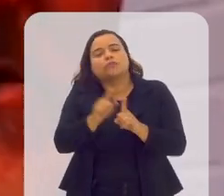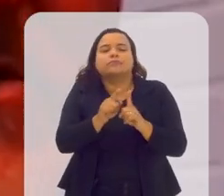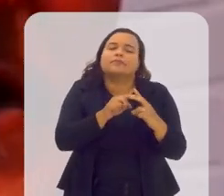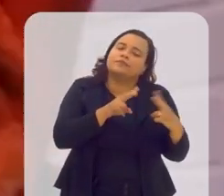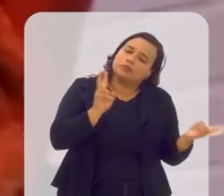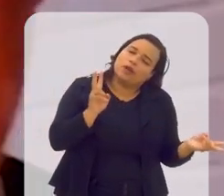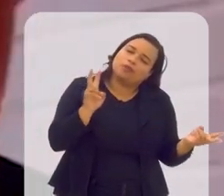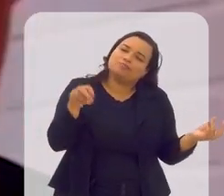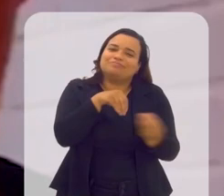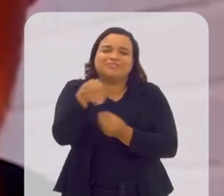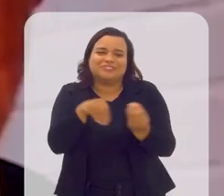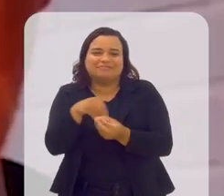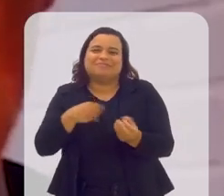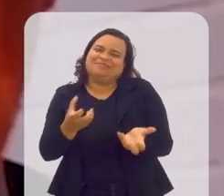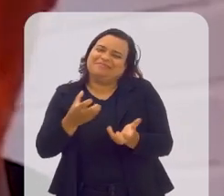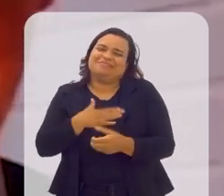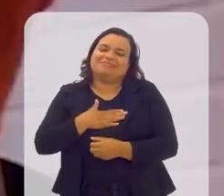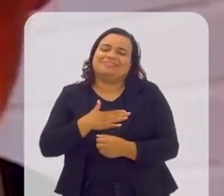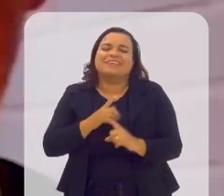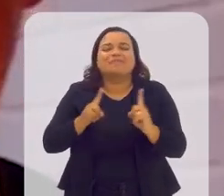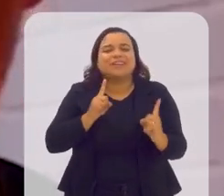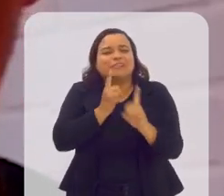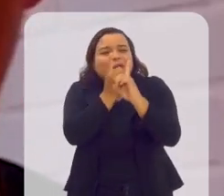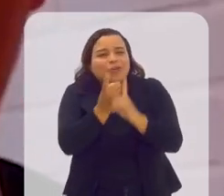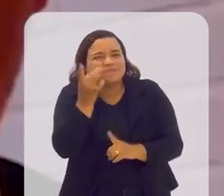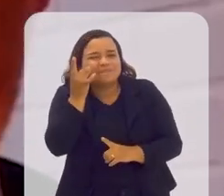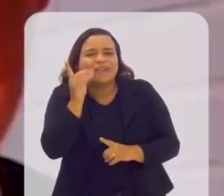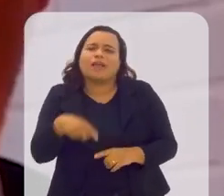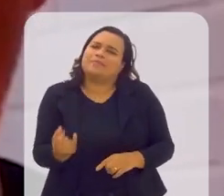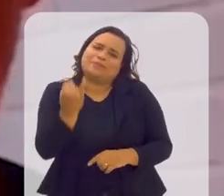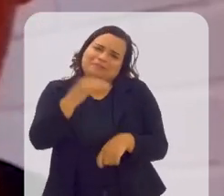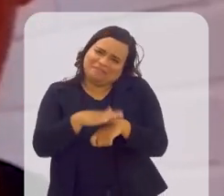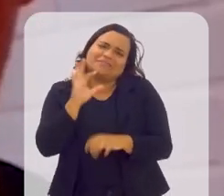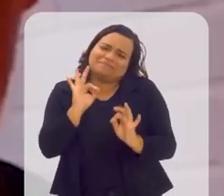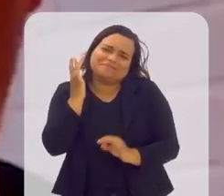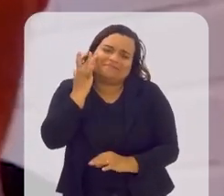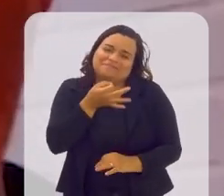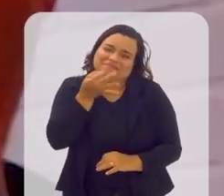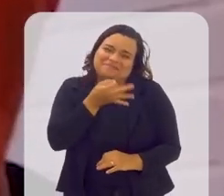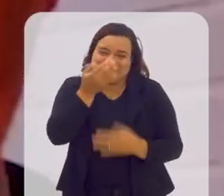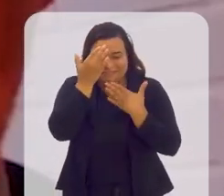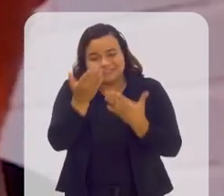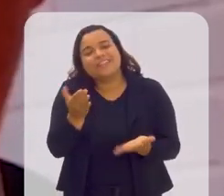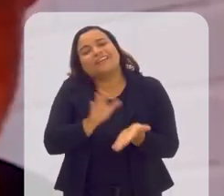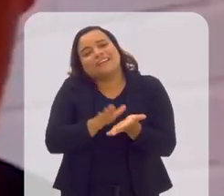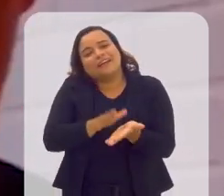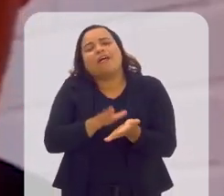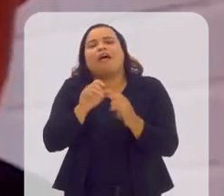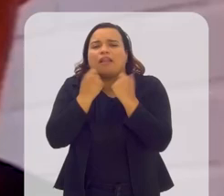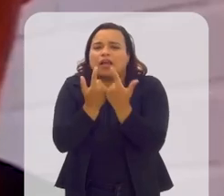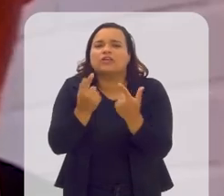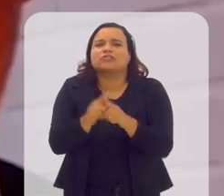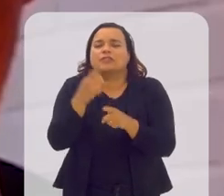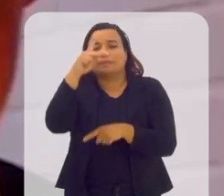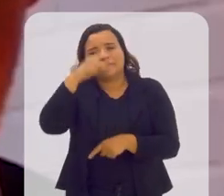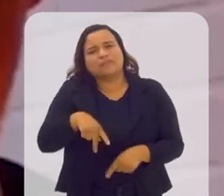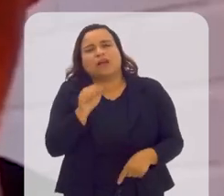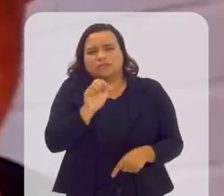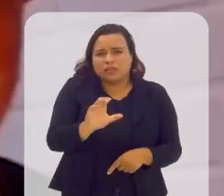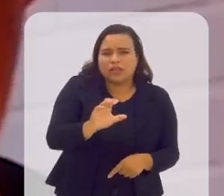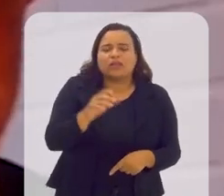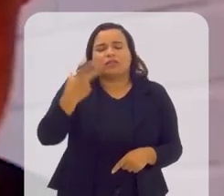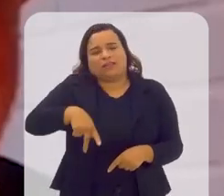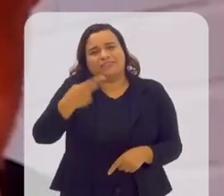fazer presencial e virtual. Tá? Mas eu acho que o encontro pessoal é fundamental. Tá? E parabéns à LERJ, parabéns ao